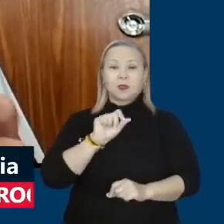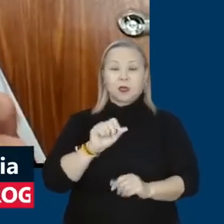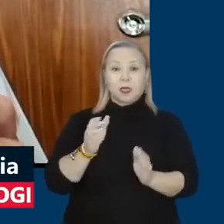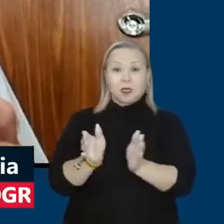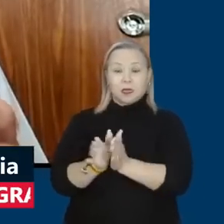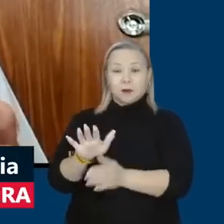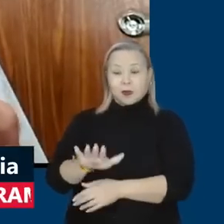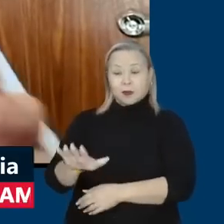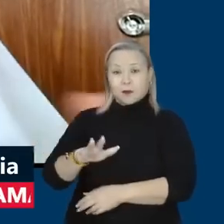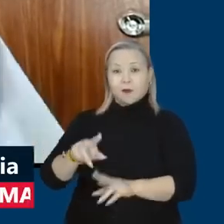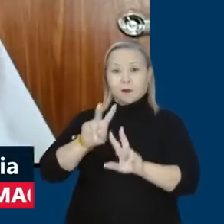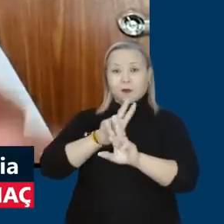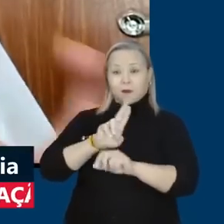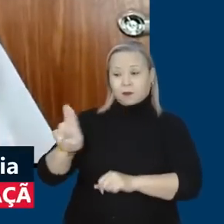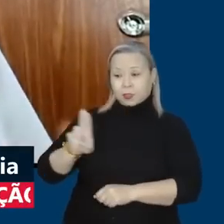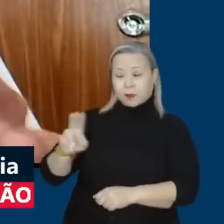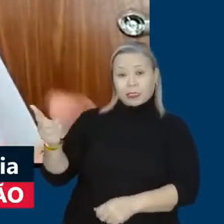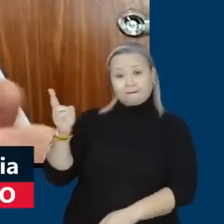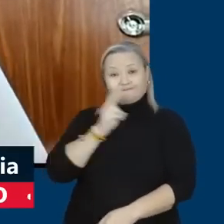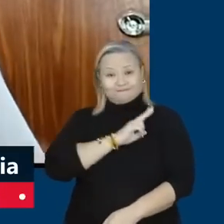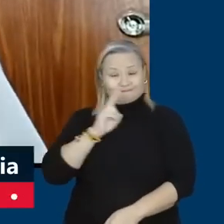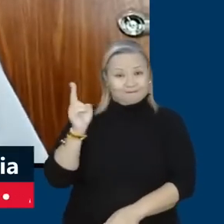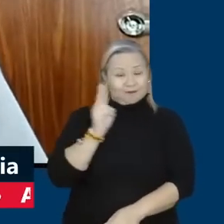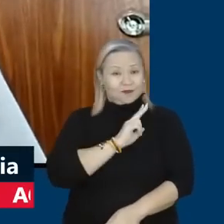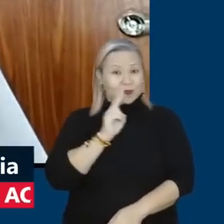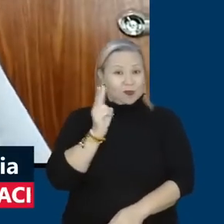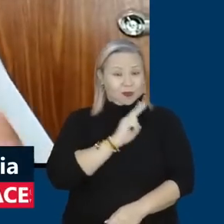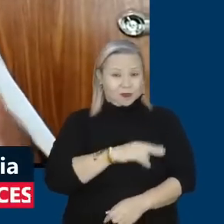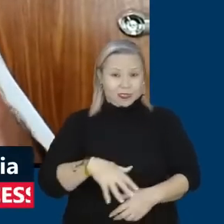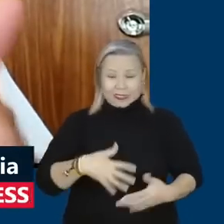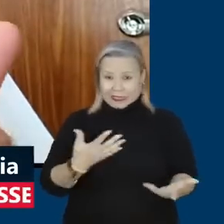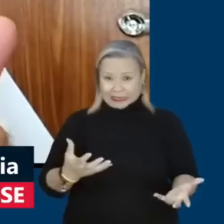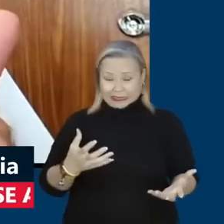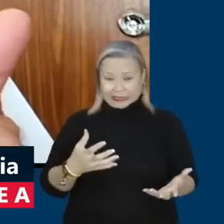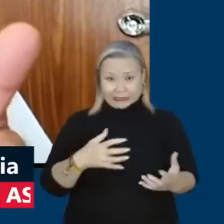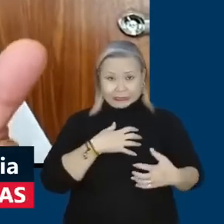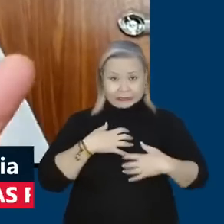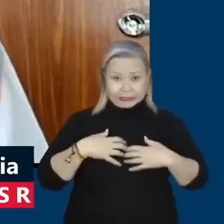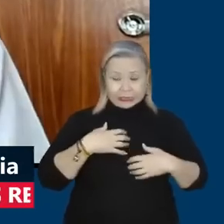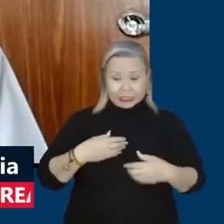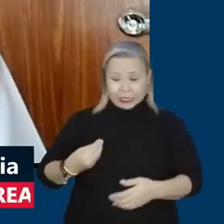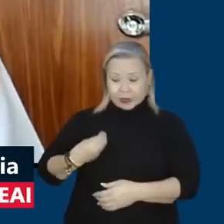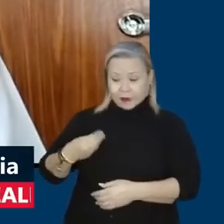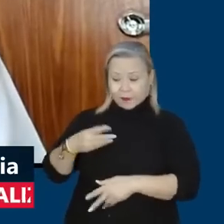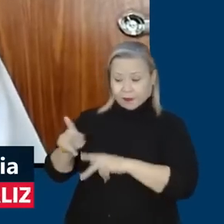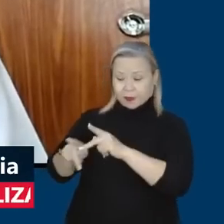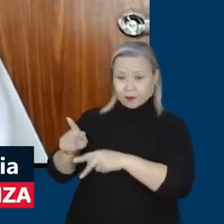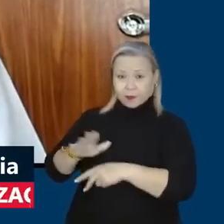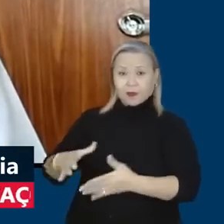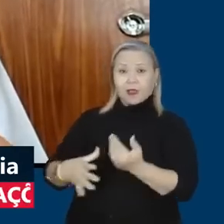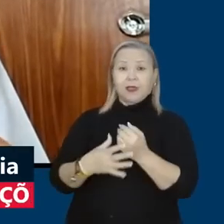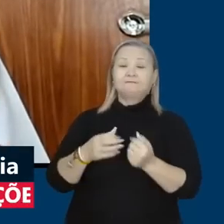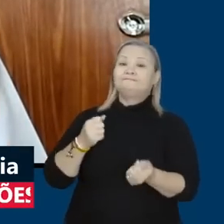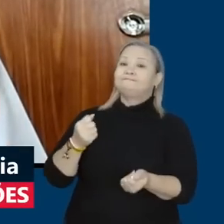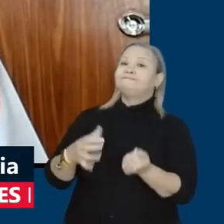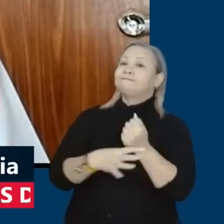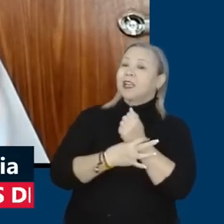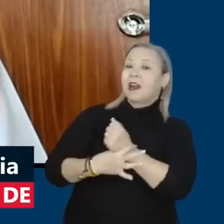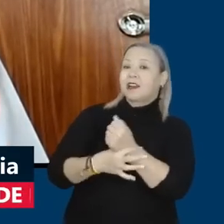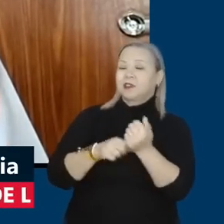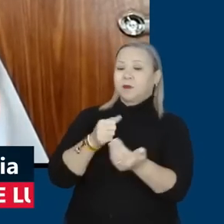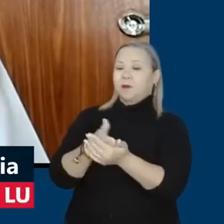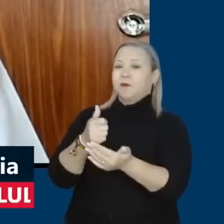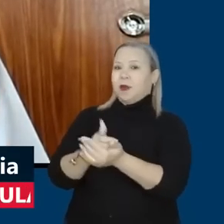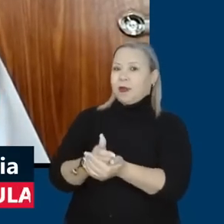chamar assim de urgência, de desespero da vida do povo, garantir o pagamento do Bolsa Família de